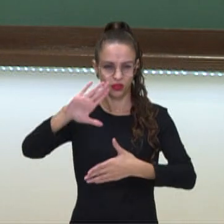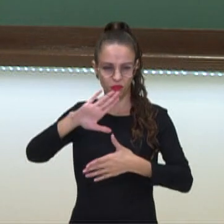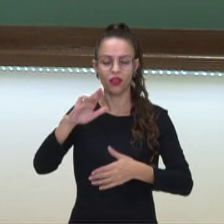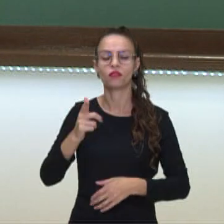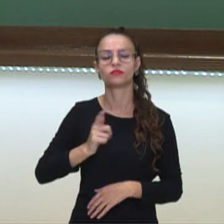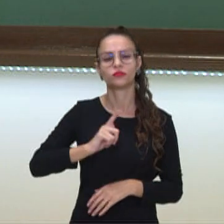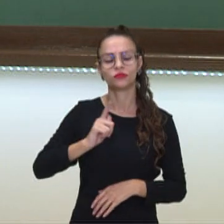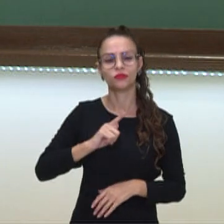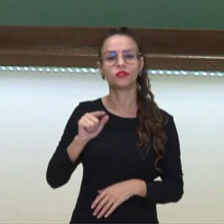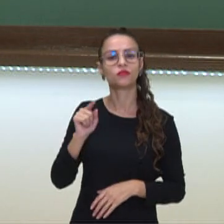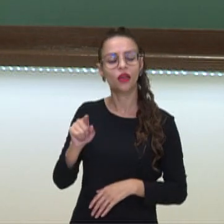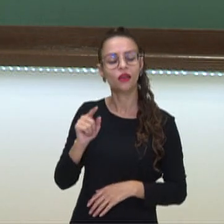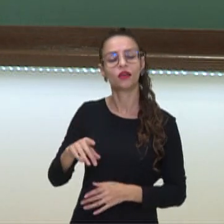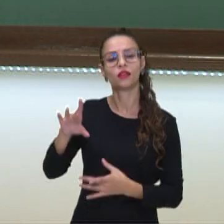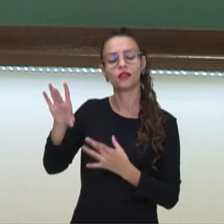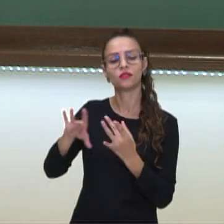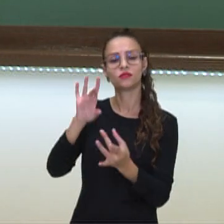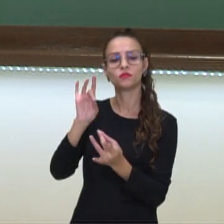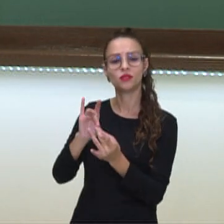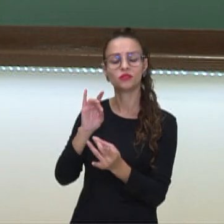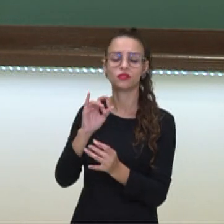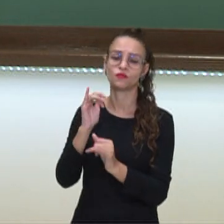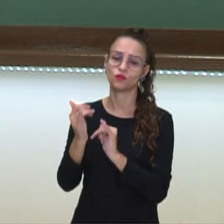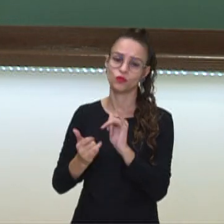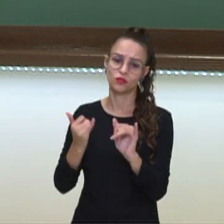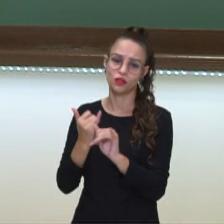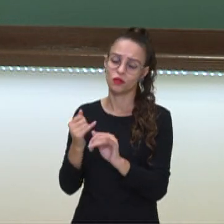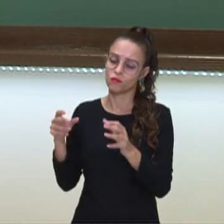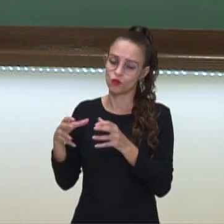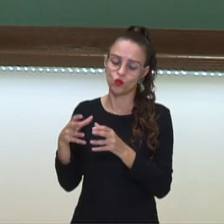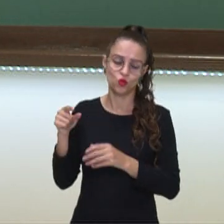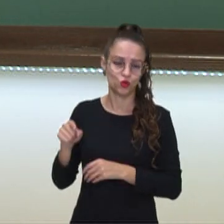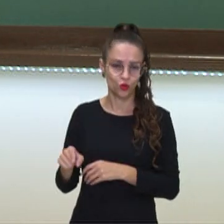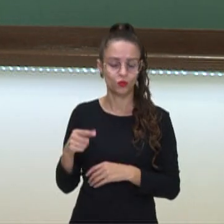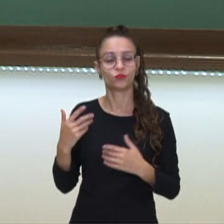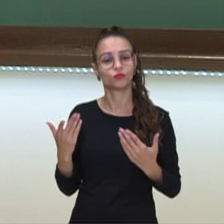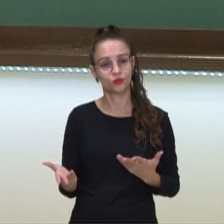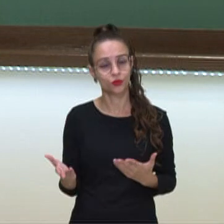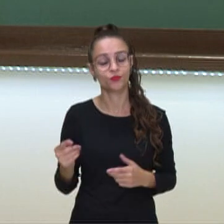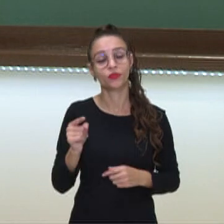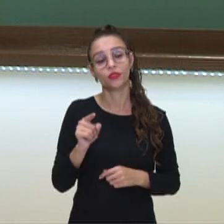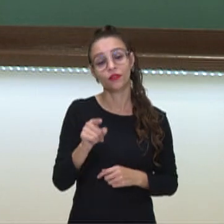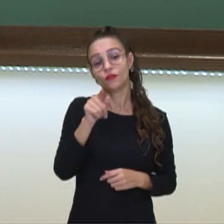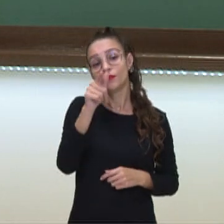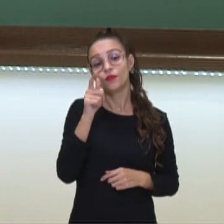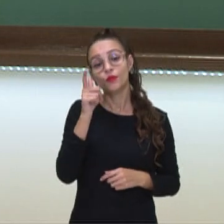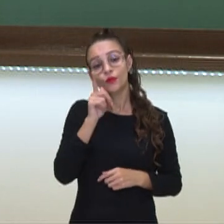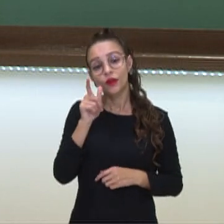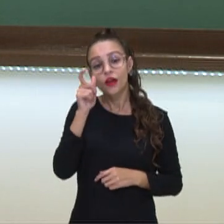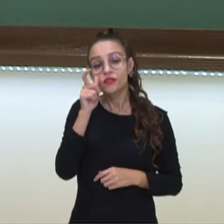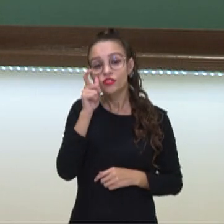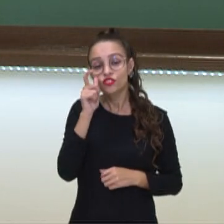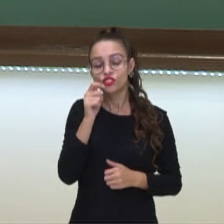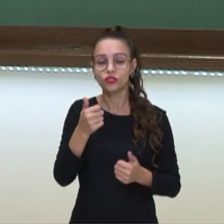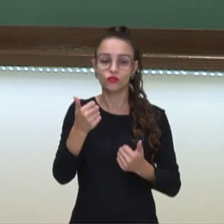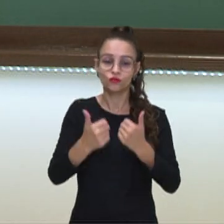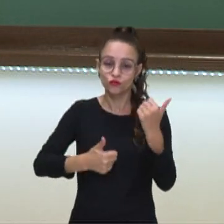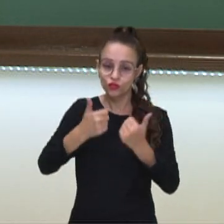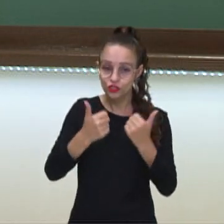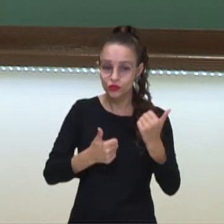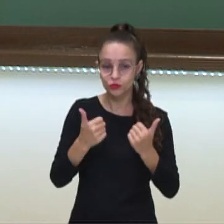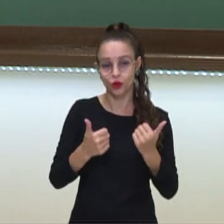canais específicos na internet dessas ligas e você consegue ali assistir uma partida de futebol com